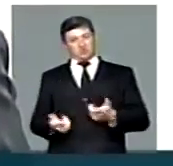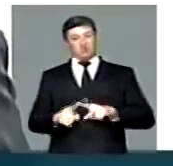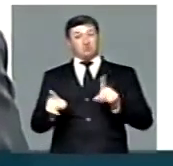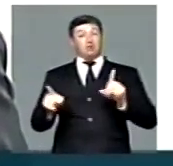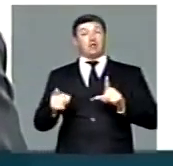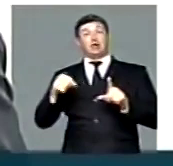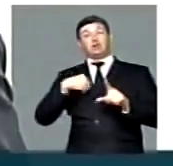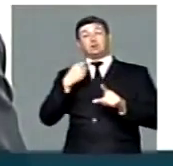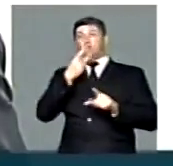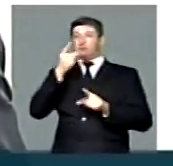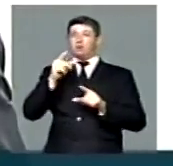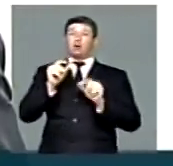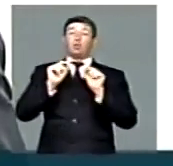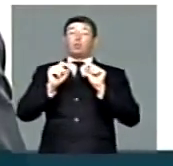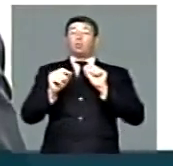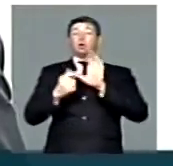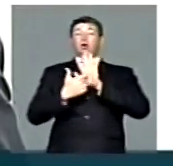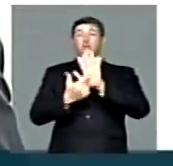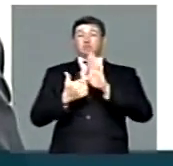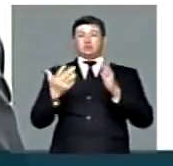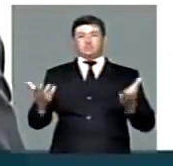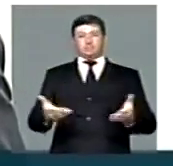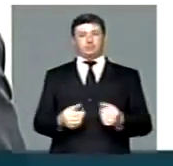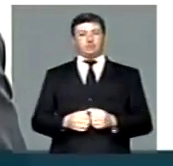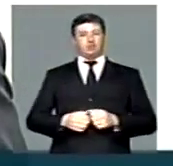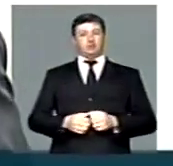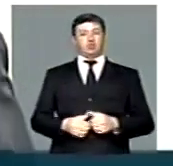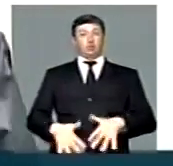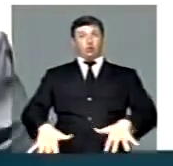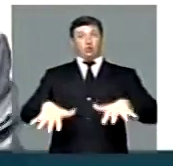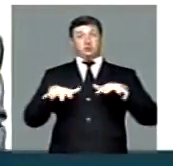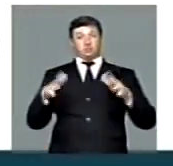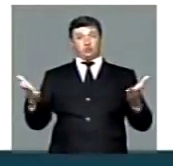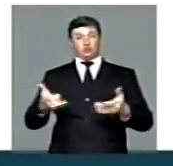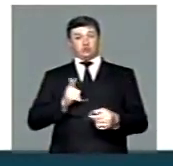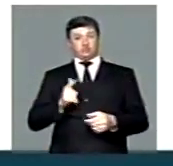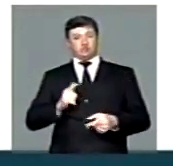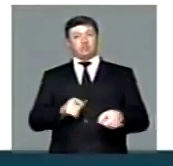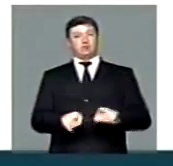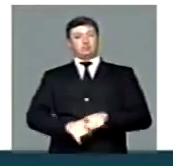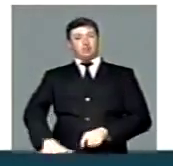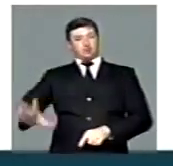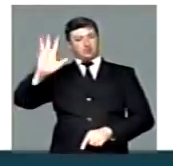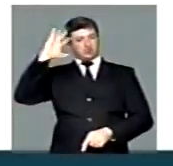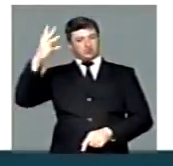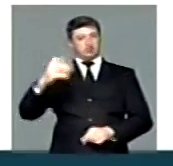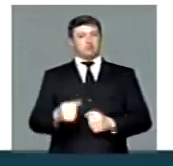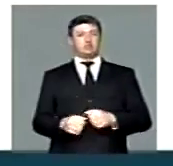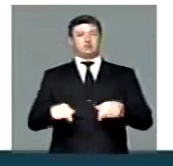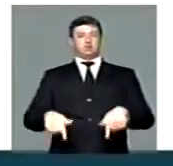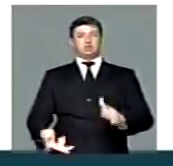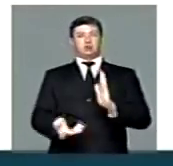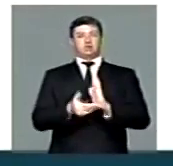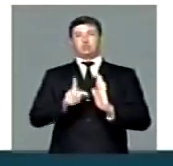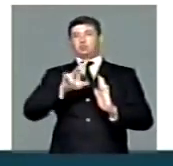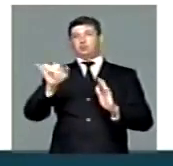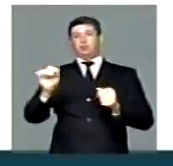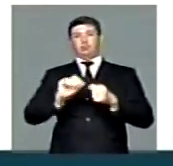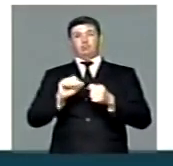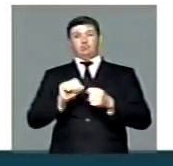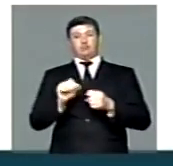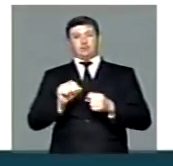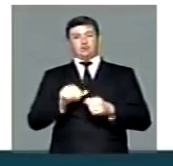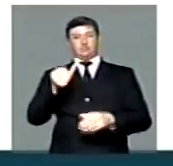que Vossa Excelência destacava a sessão que hoje realizou e a decisão a que esta Casa estará sendo